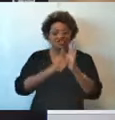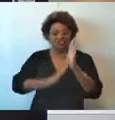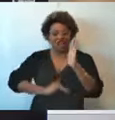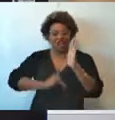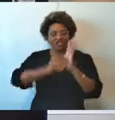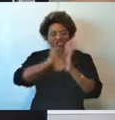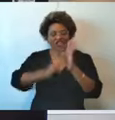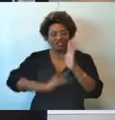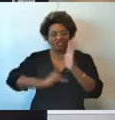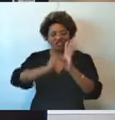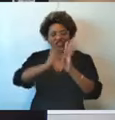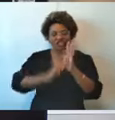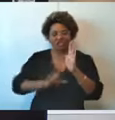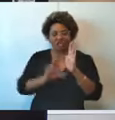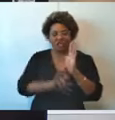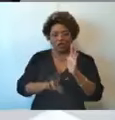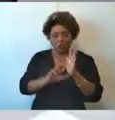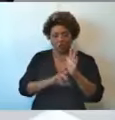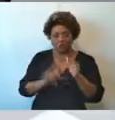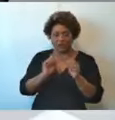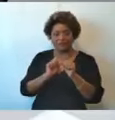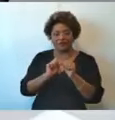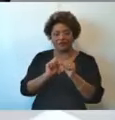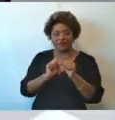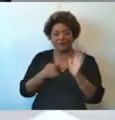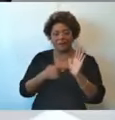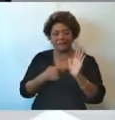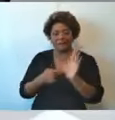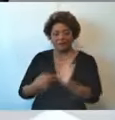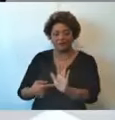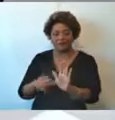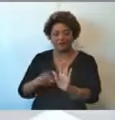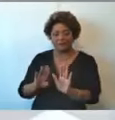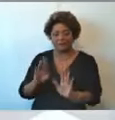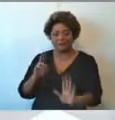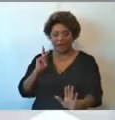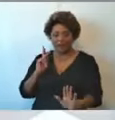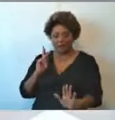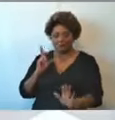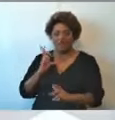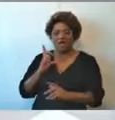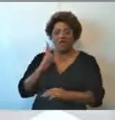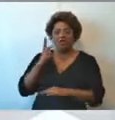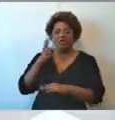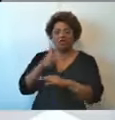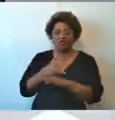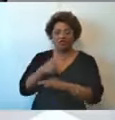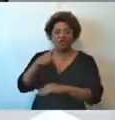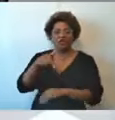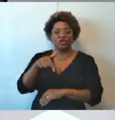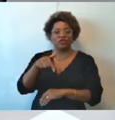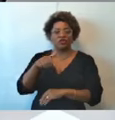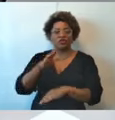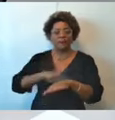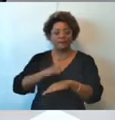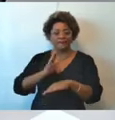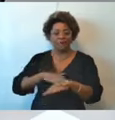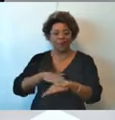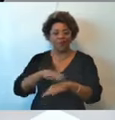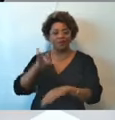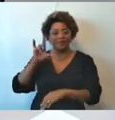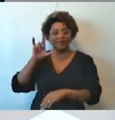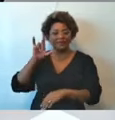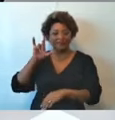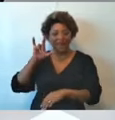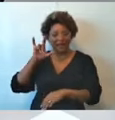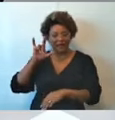nas marcações na cidade de Belo Horizonte. Eu tenho um vídeo no meu Instagram, vereador, depois você dá uma pesquisada. Lá na Oro